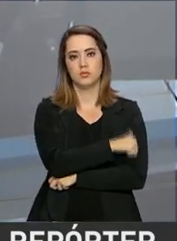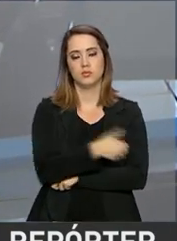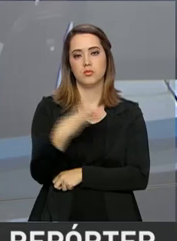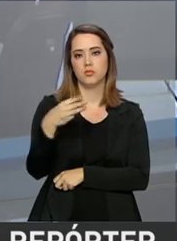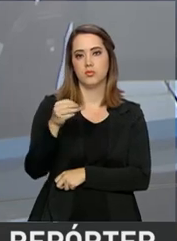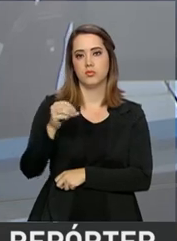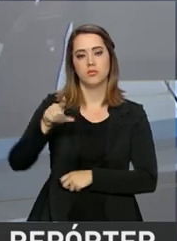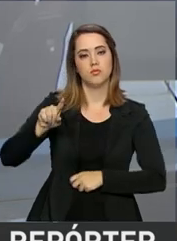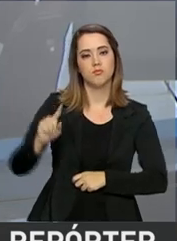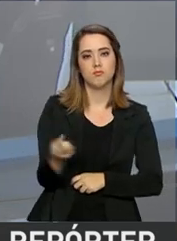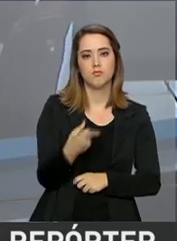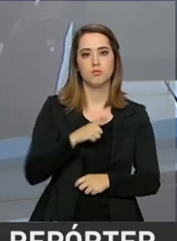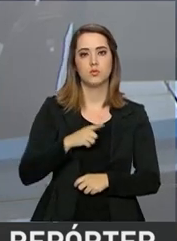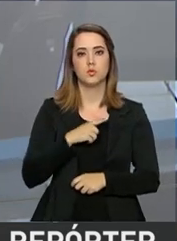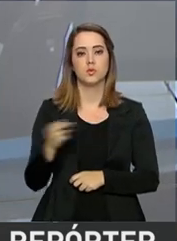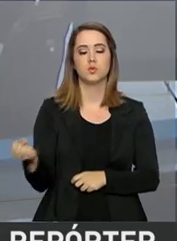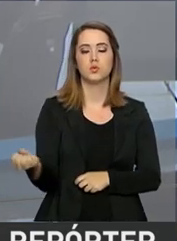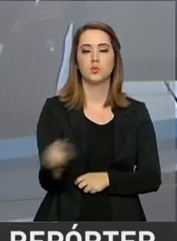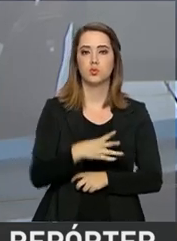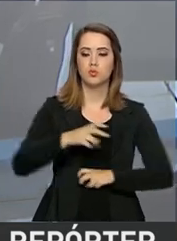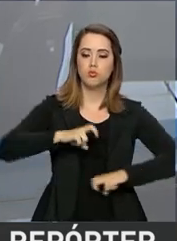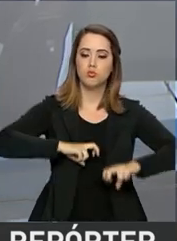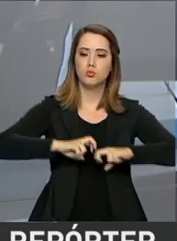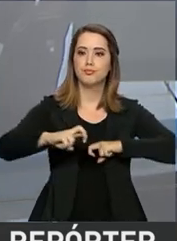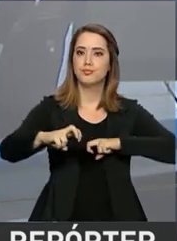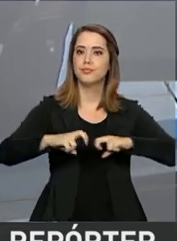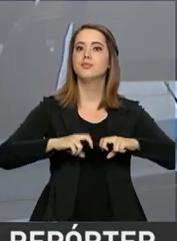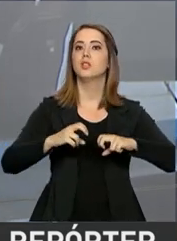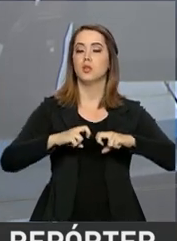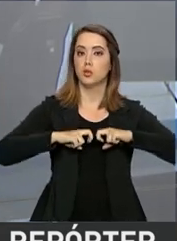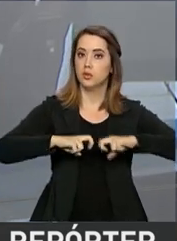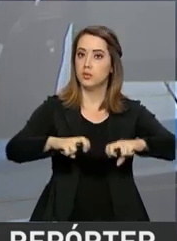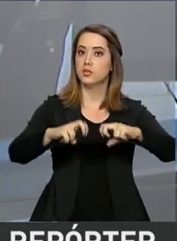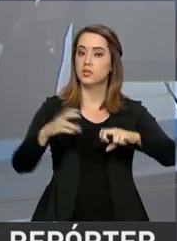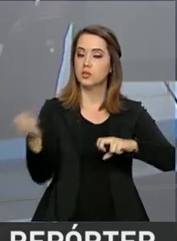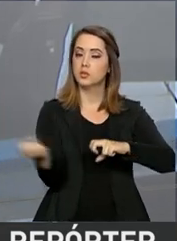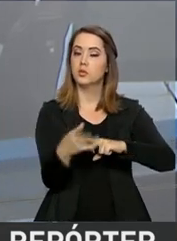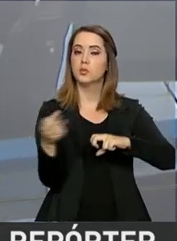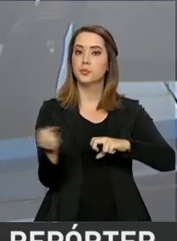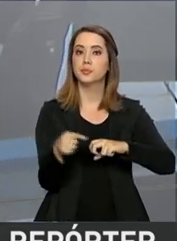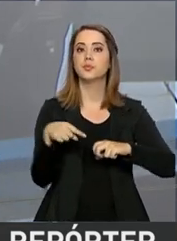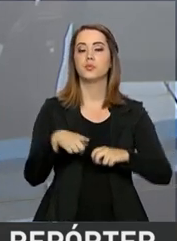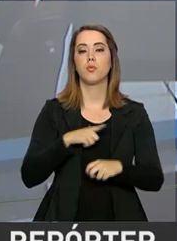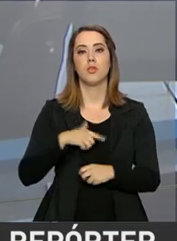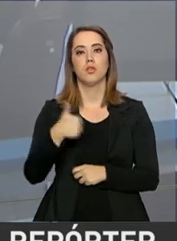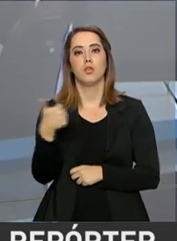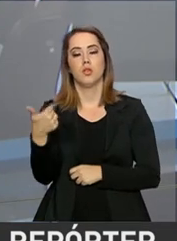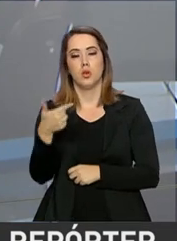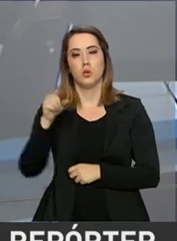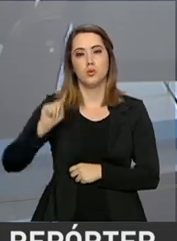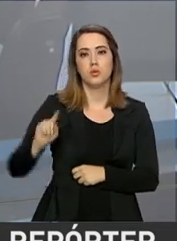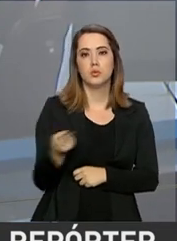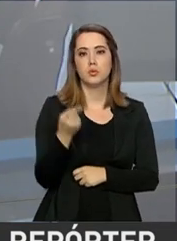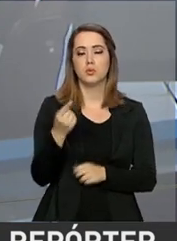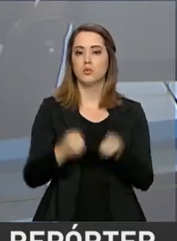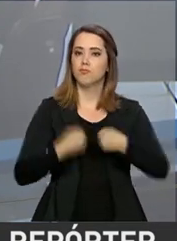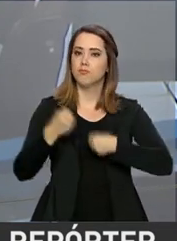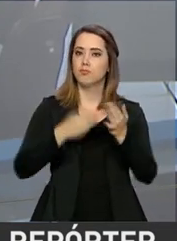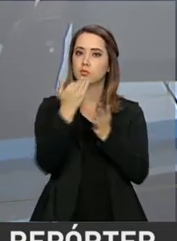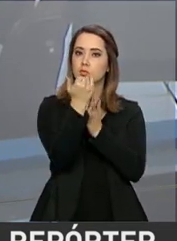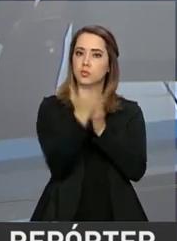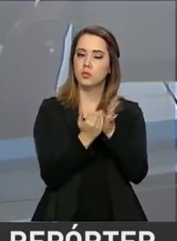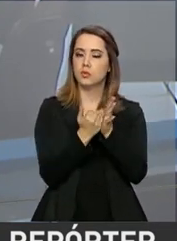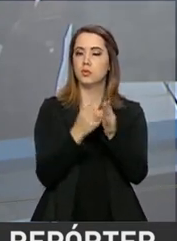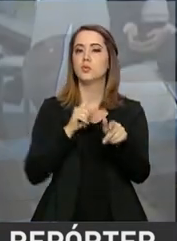passageiros usem a nova linha por dia cerca de 2.000 carros devem deixar de circular pela cidade a cada